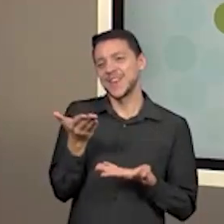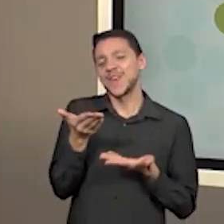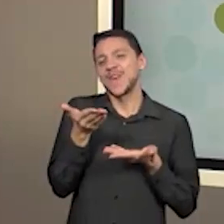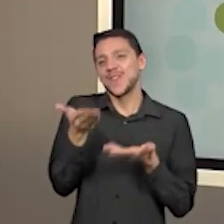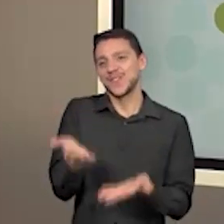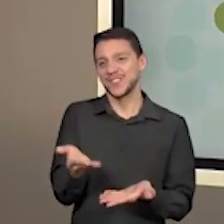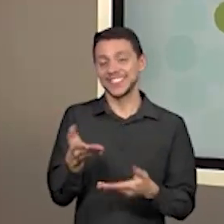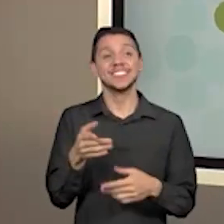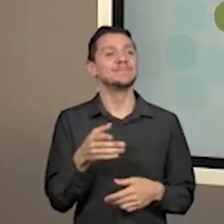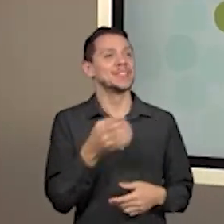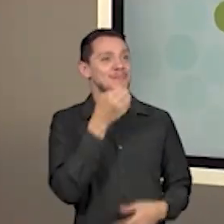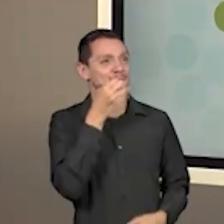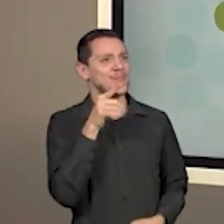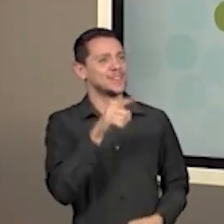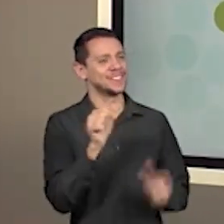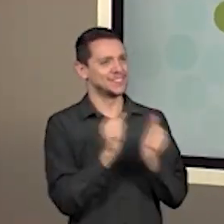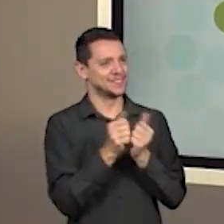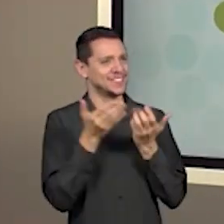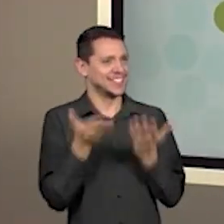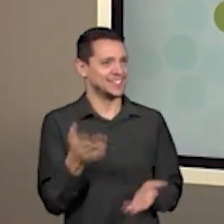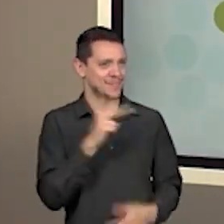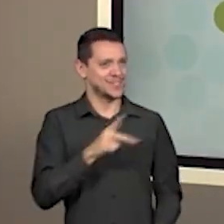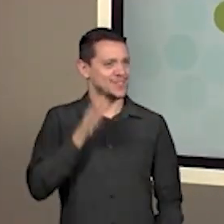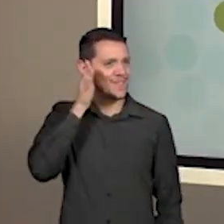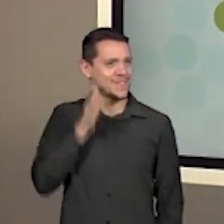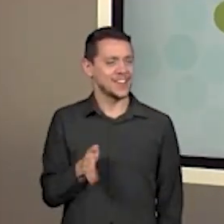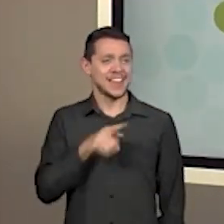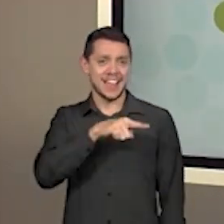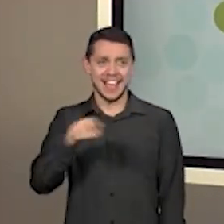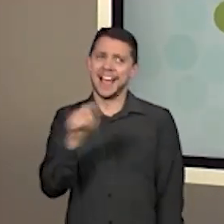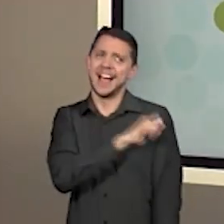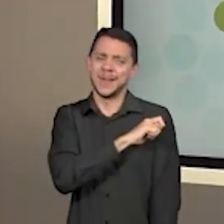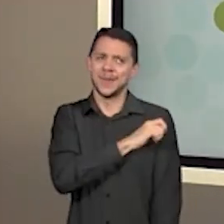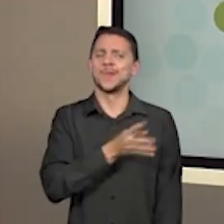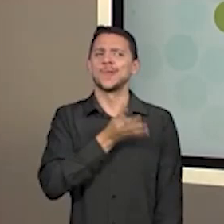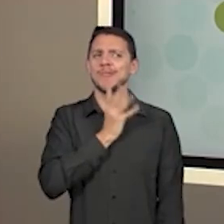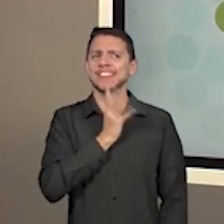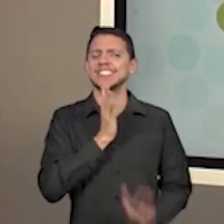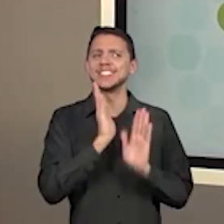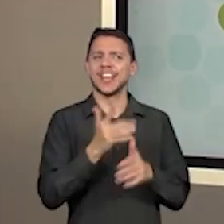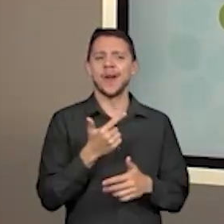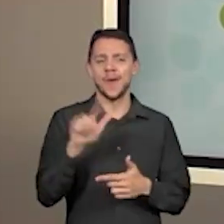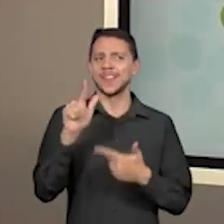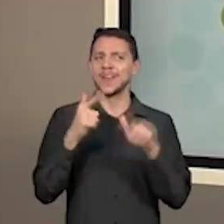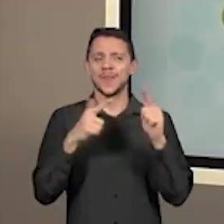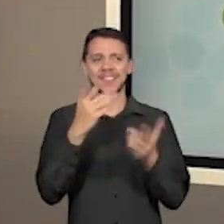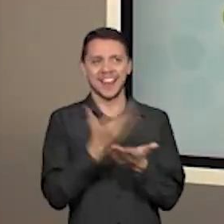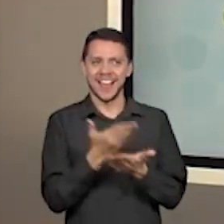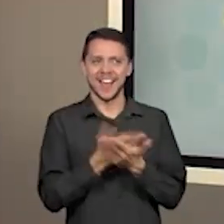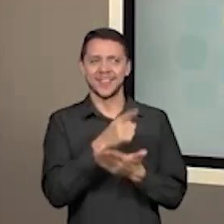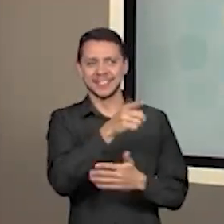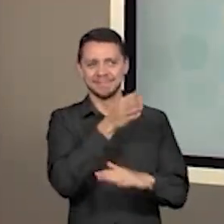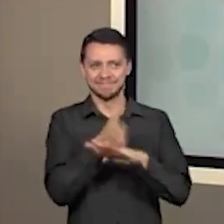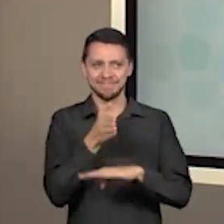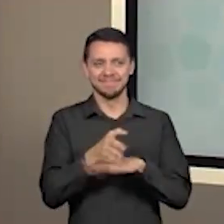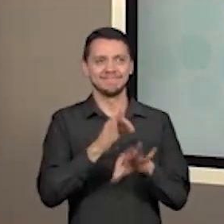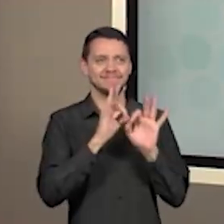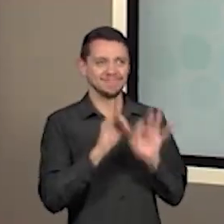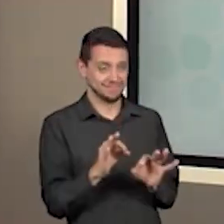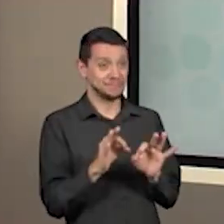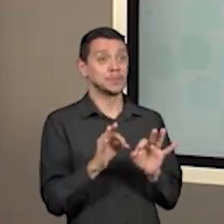aqui, professora Fran. Os estudantes já a conhecem bem de outras aulas e juntos nesta